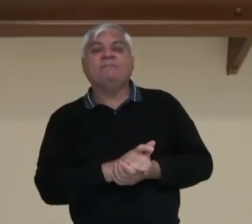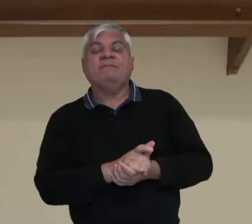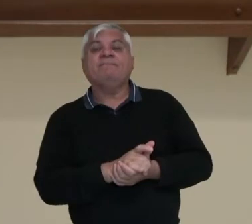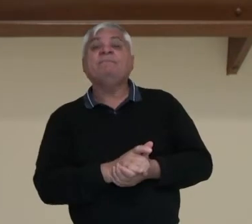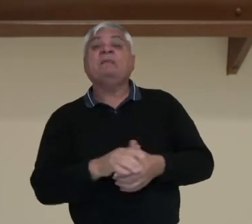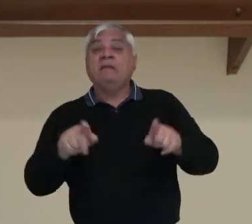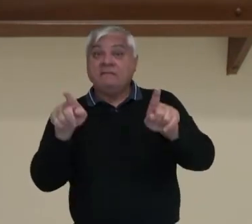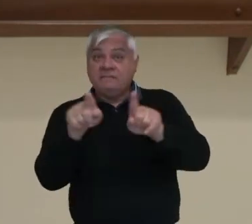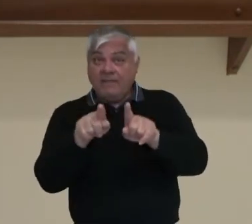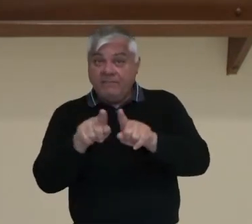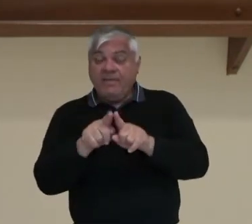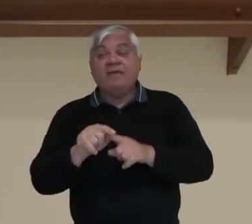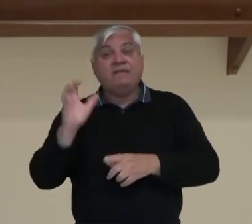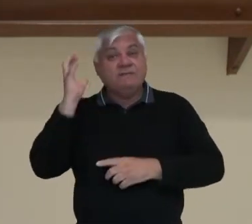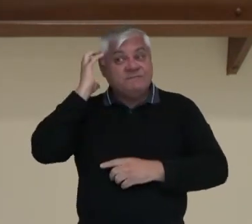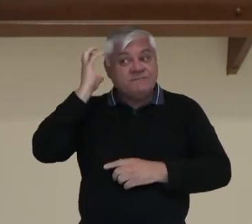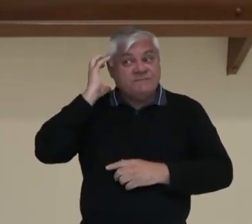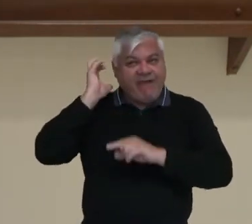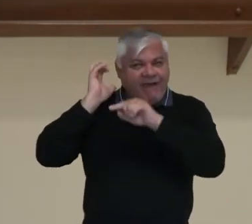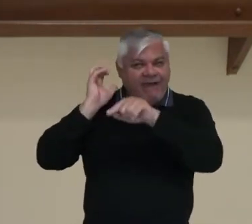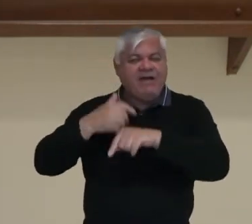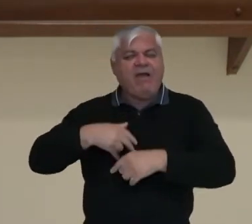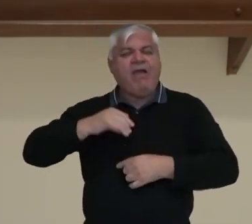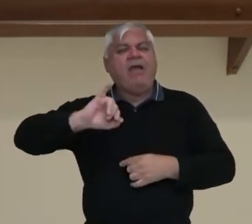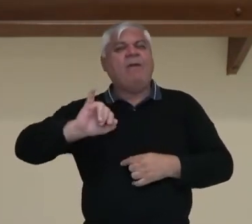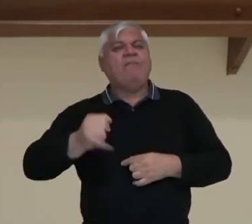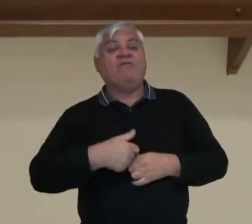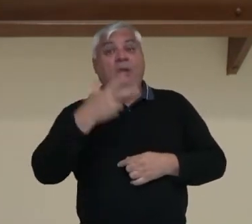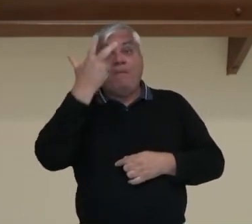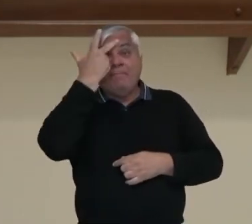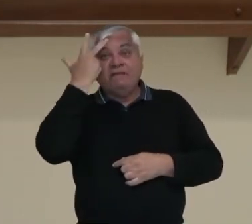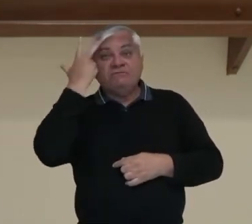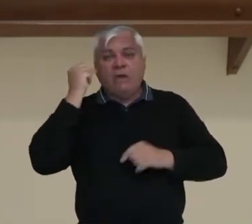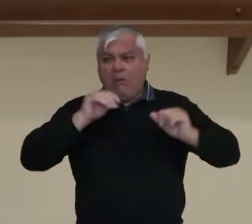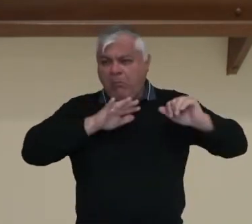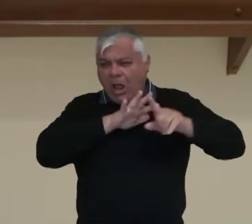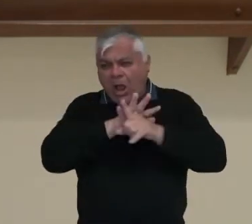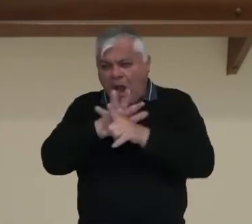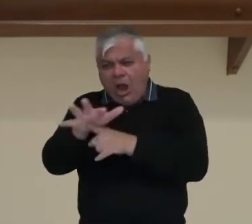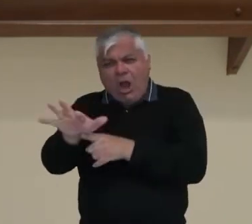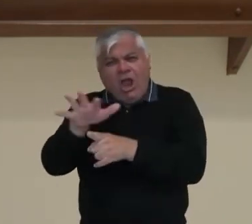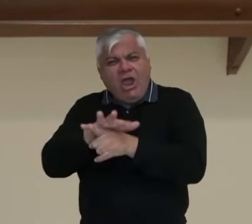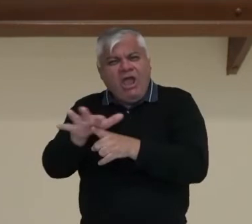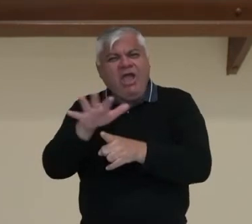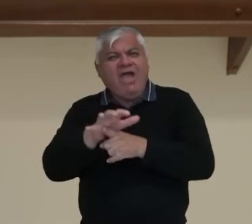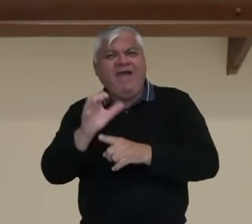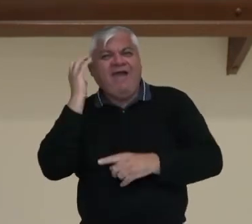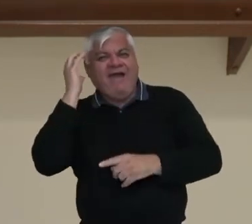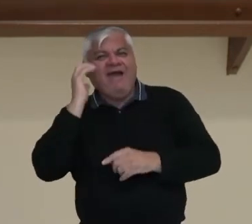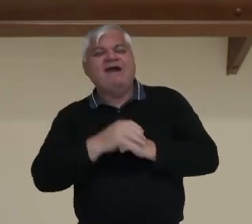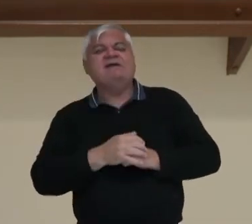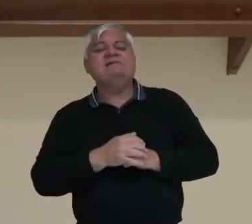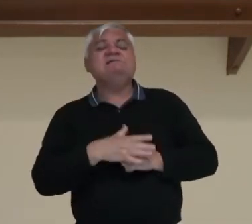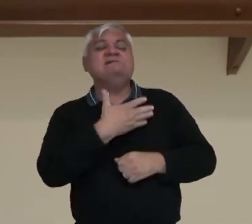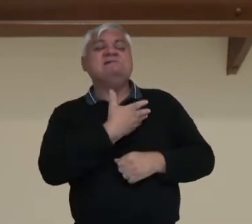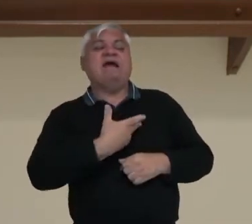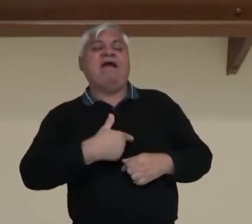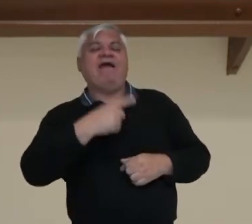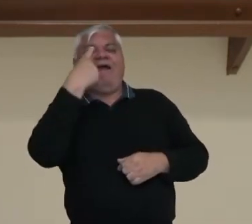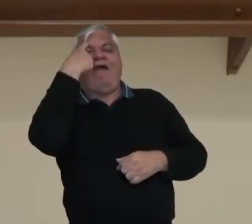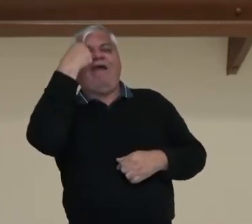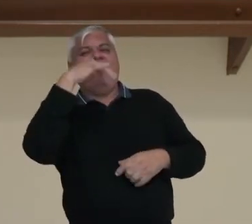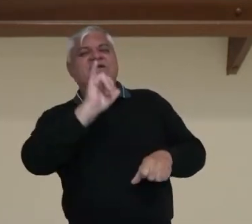ver que aproveitando-se de todo esse sucesso desse meio de comunicação que era o rádio, o governo de